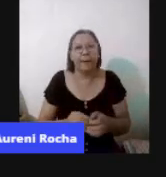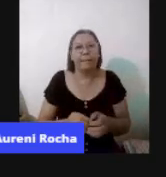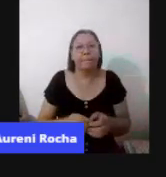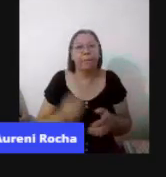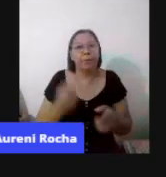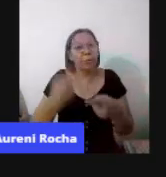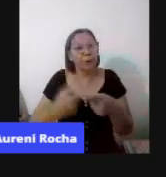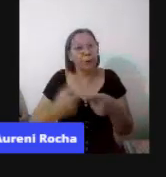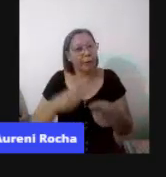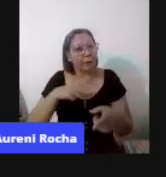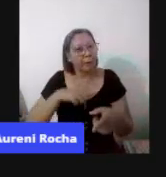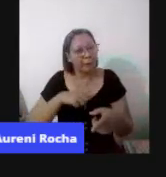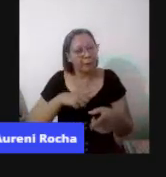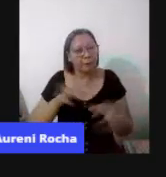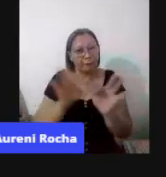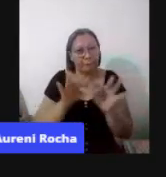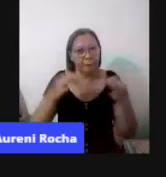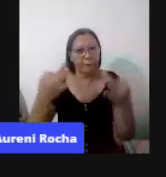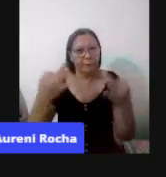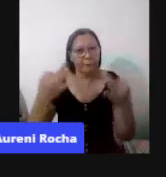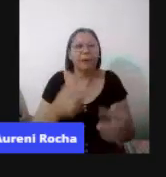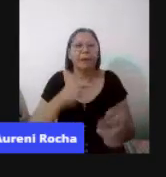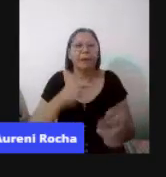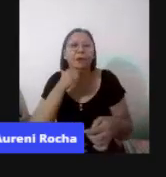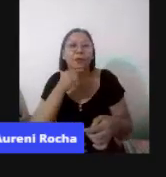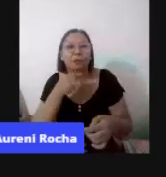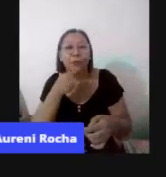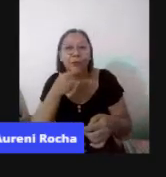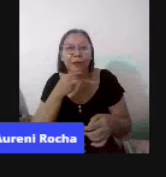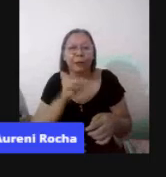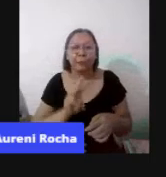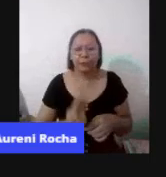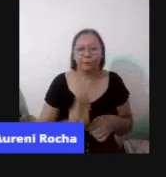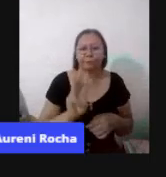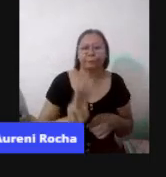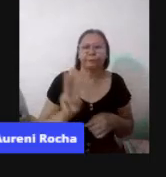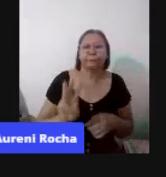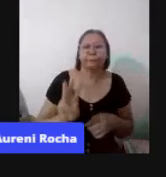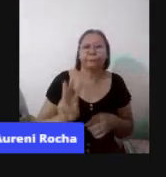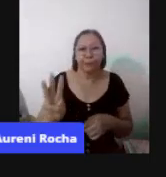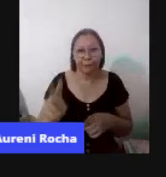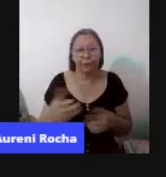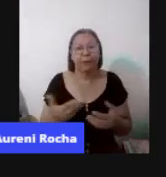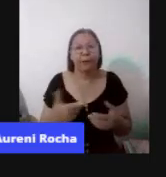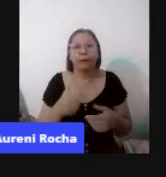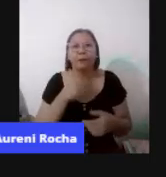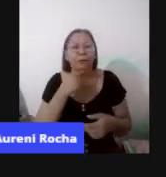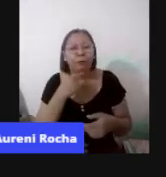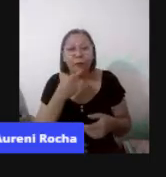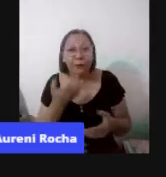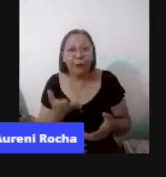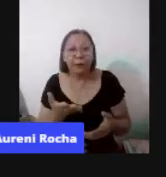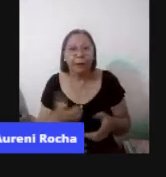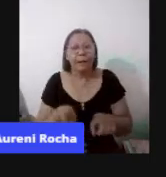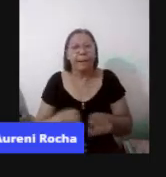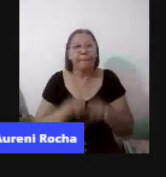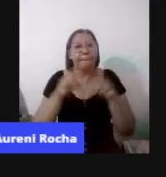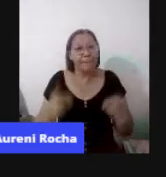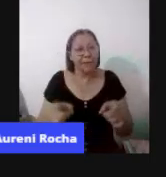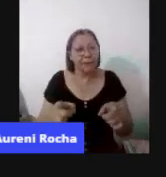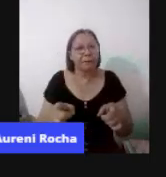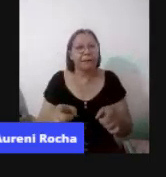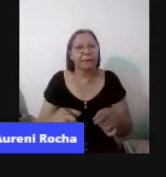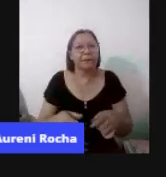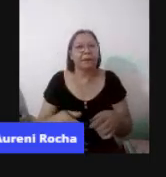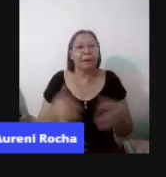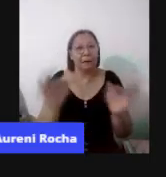vai conseguir acessar o link que a professora colocou no grupo de WhatsApp, ela consegue efetivamente ter